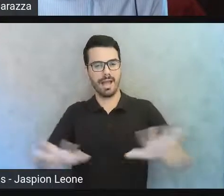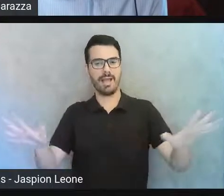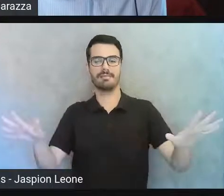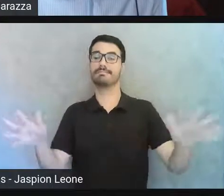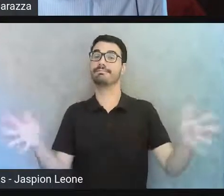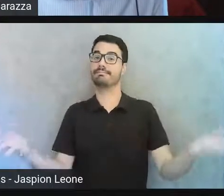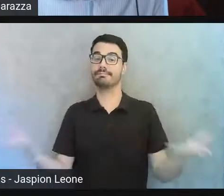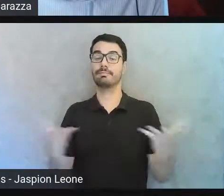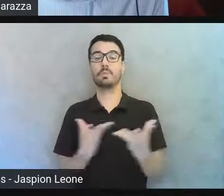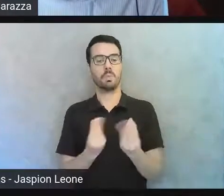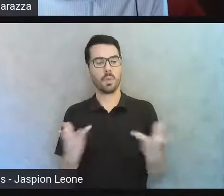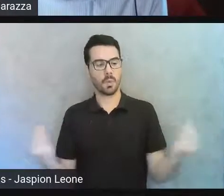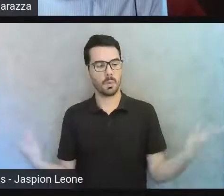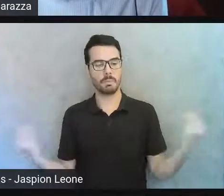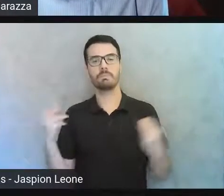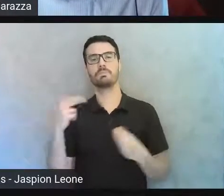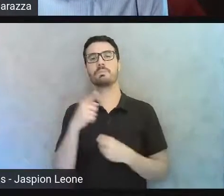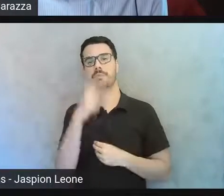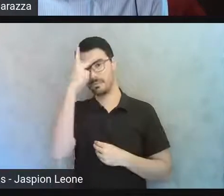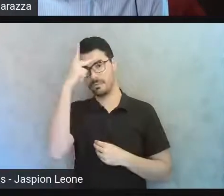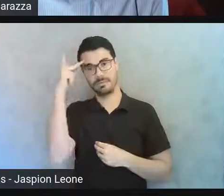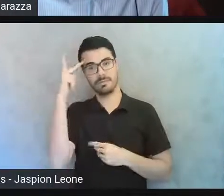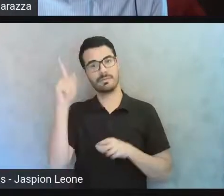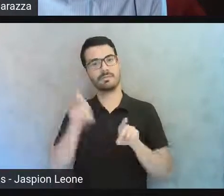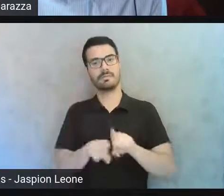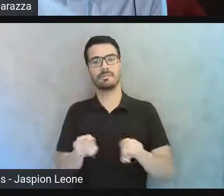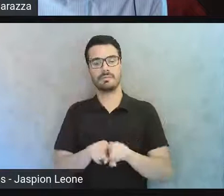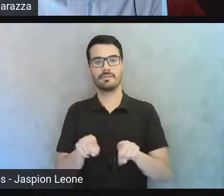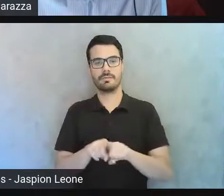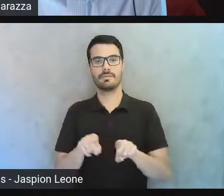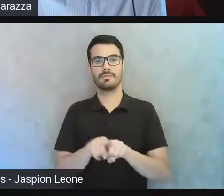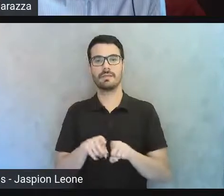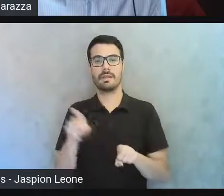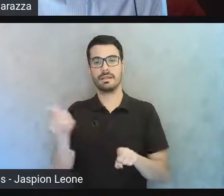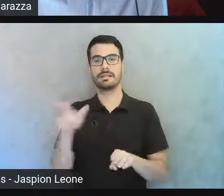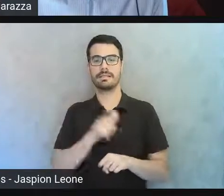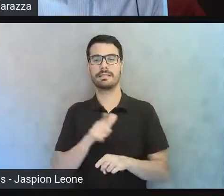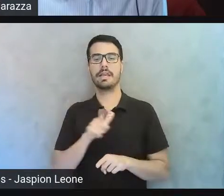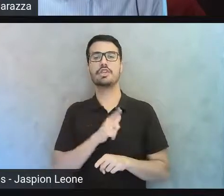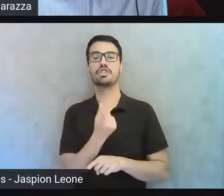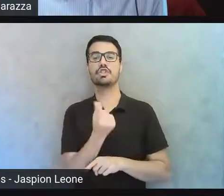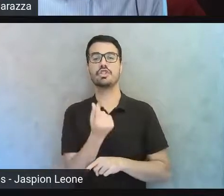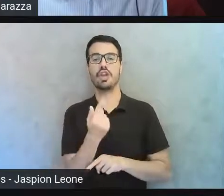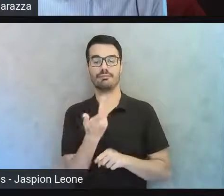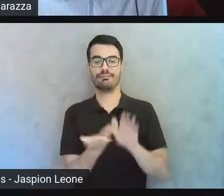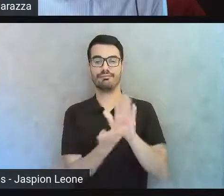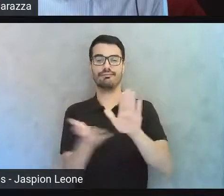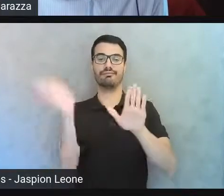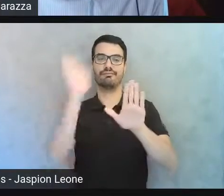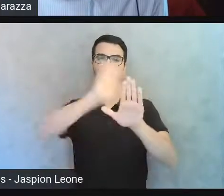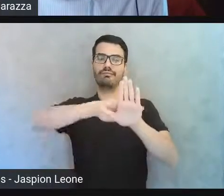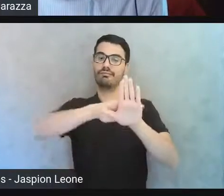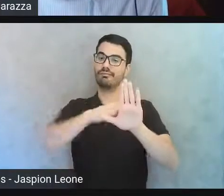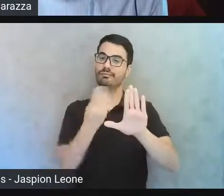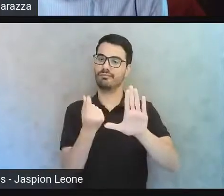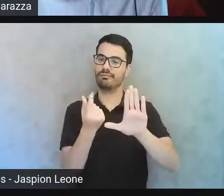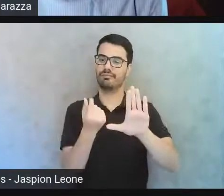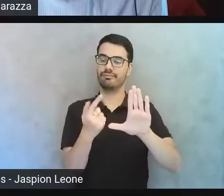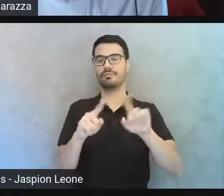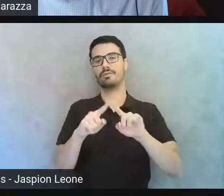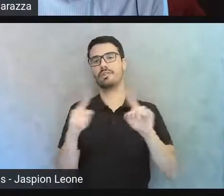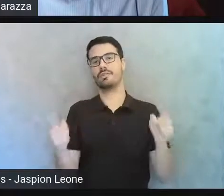e muitos canais se beneficiam disso também porque eles são monetizados, né? Então, uma solução para isso, eu acho que não